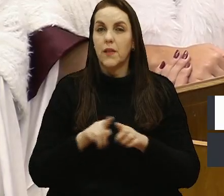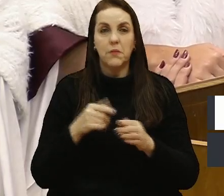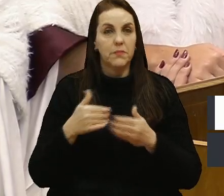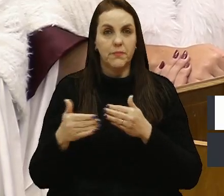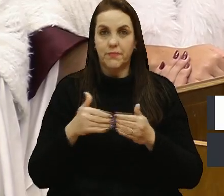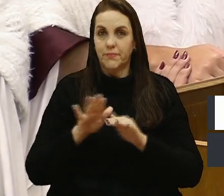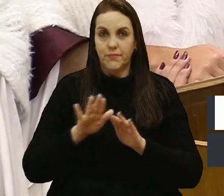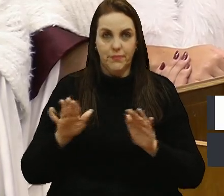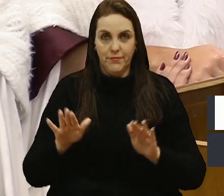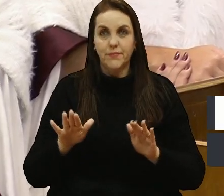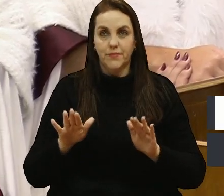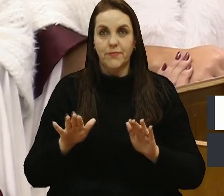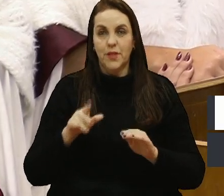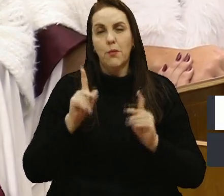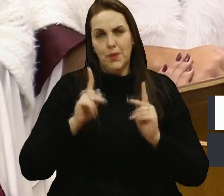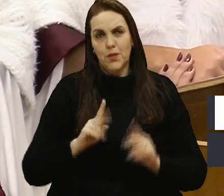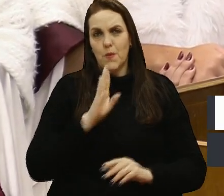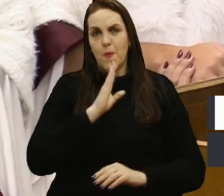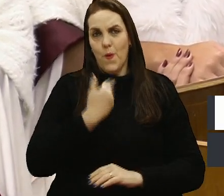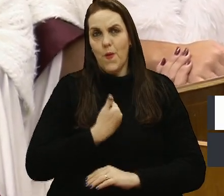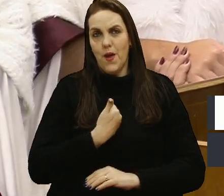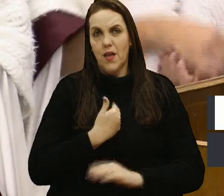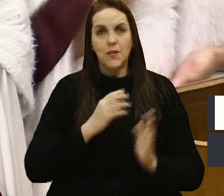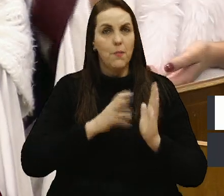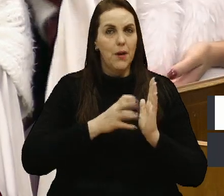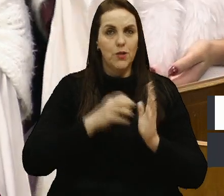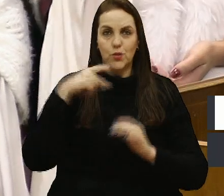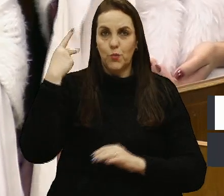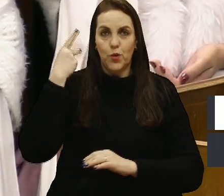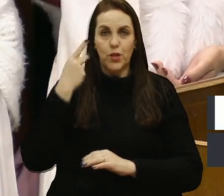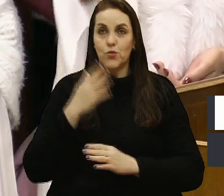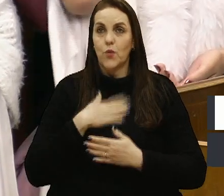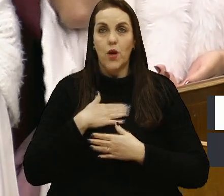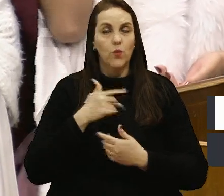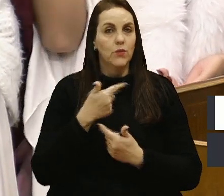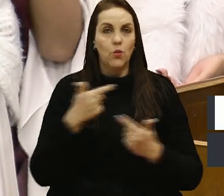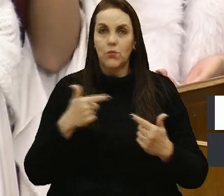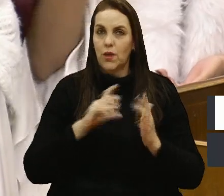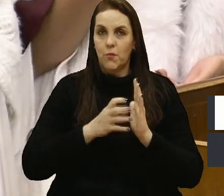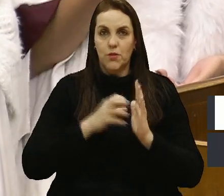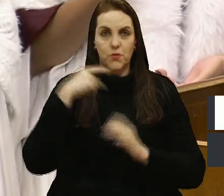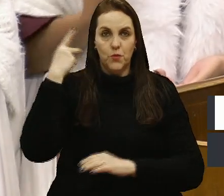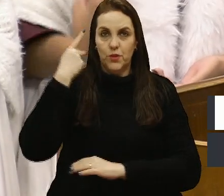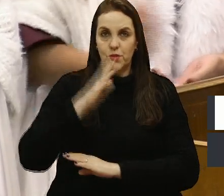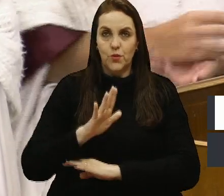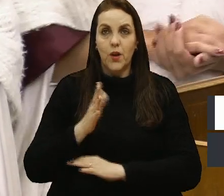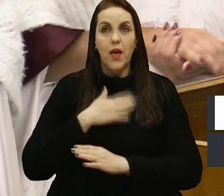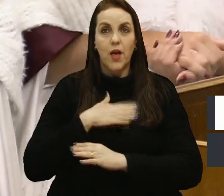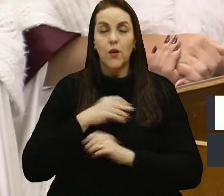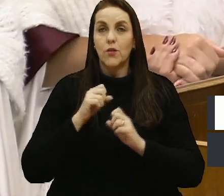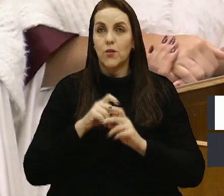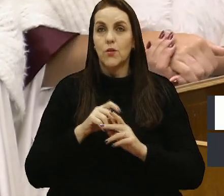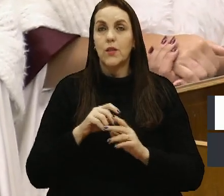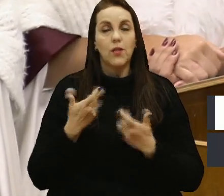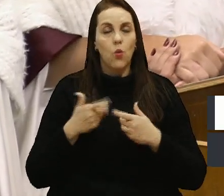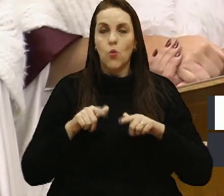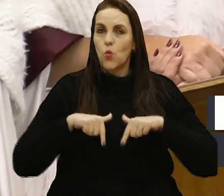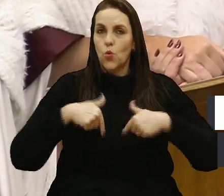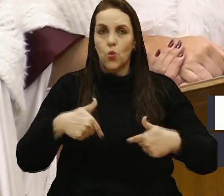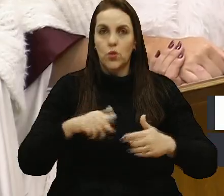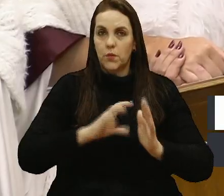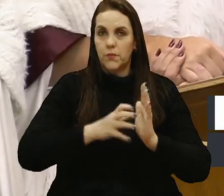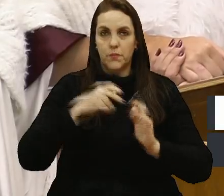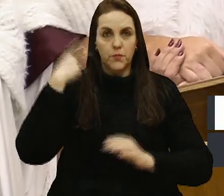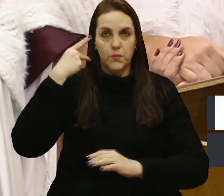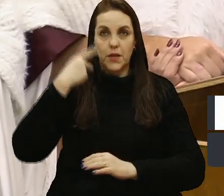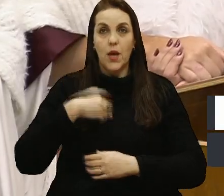Eu sempre digo, né, pessoal, quem me conhece, independente de partido político, eu não tenho partido político, eu sou uma pessoa não político-partidária, sou